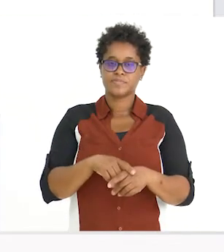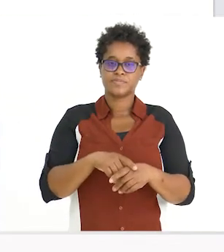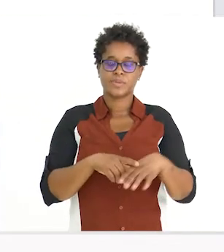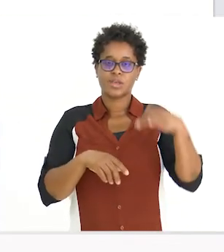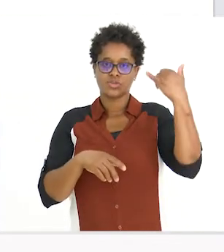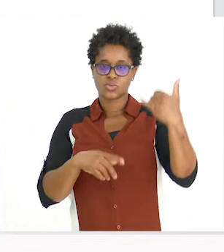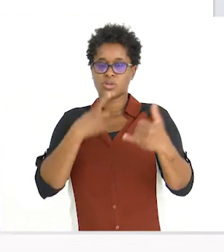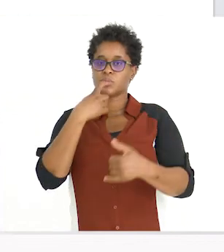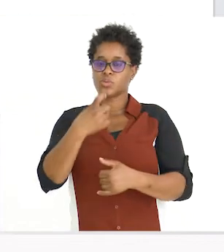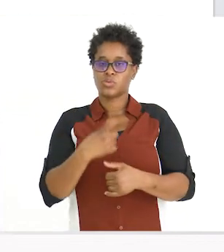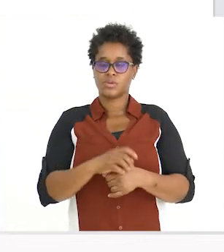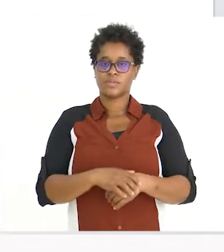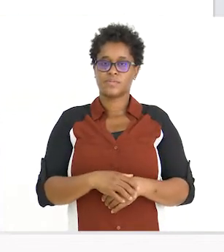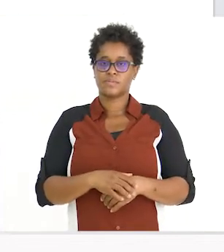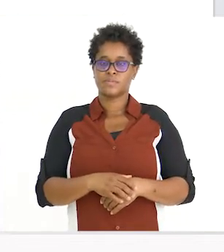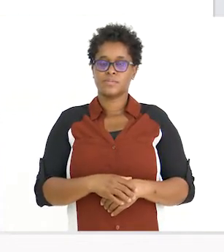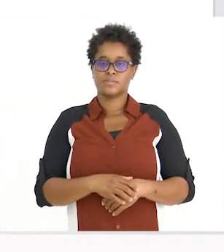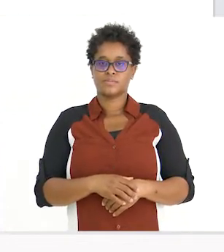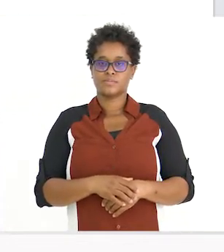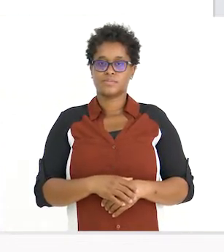pergunta é para